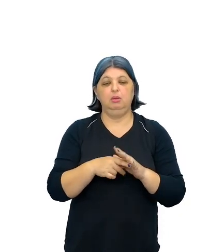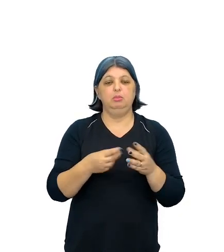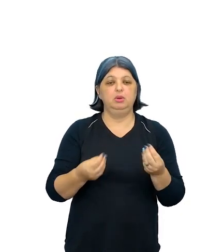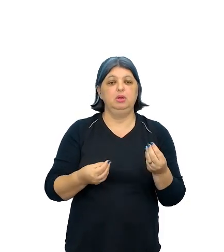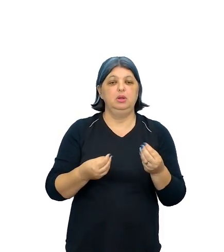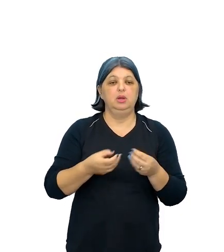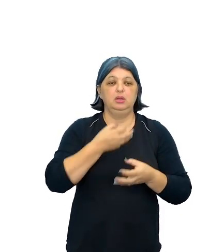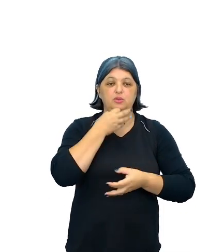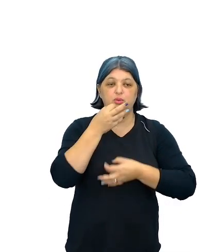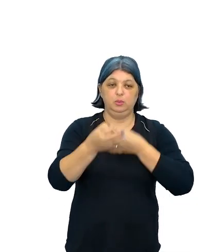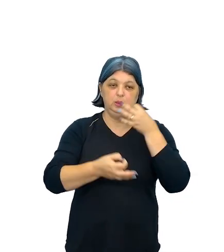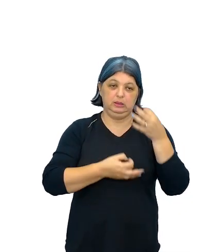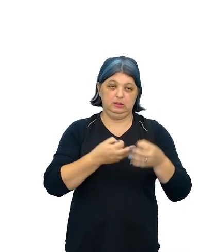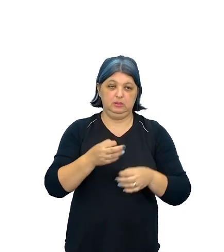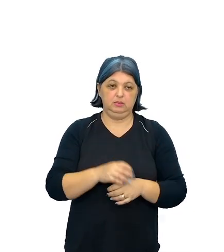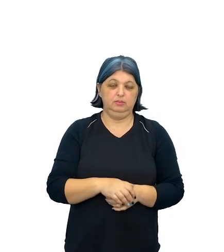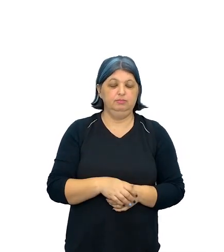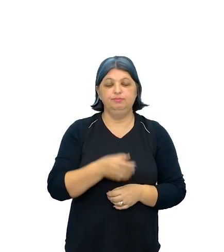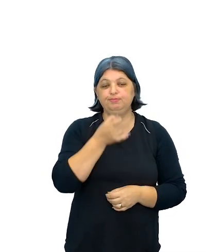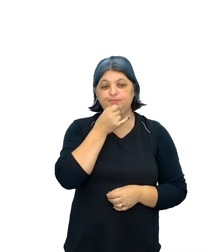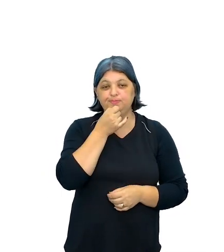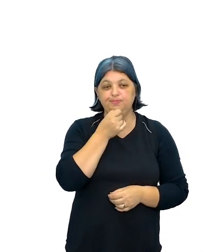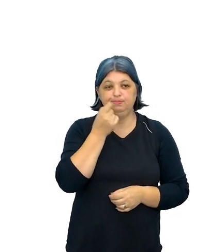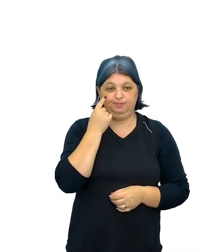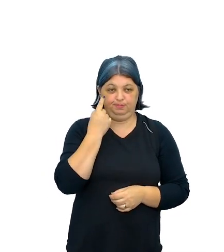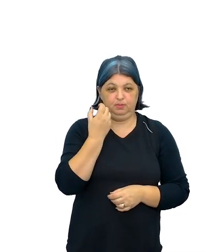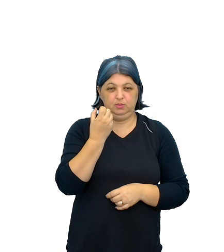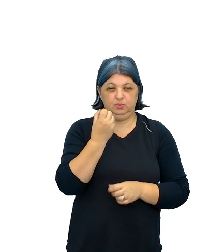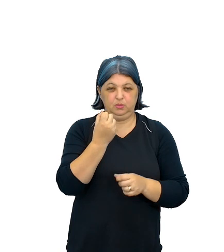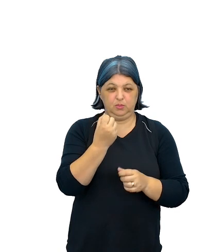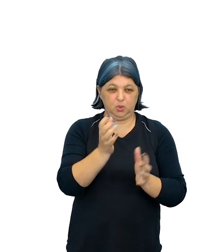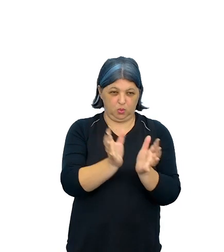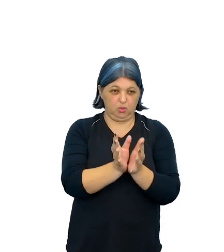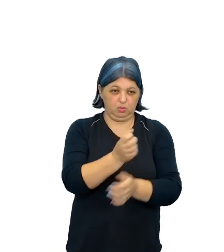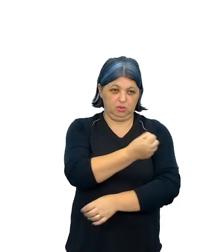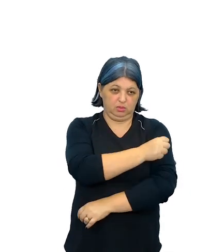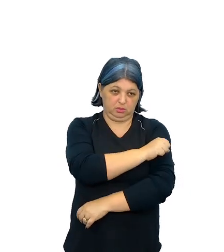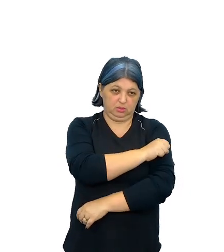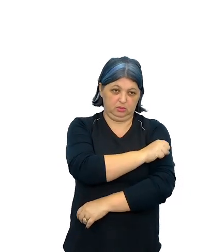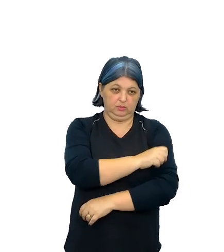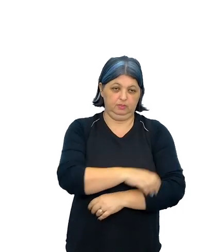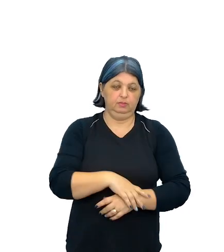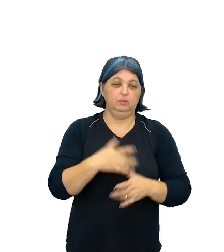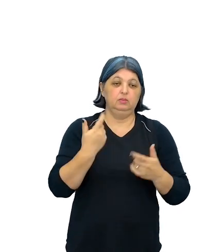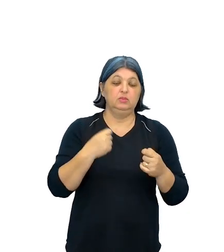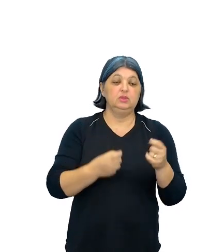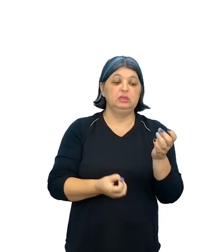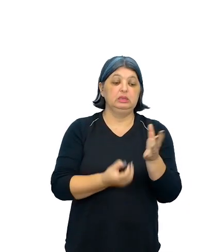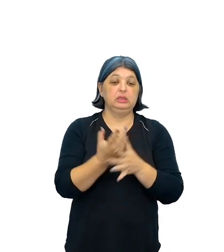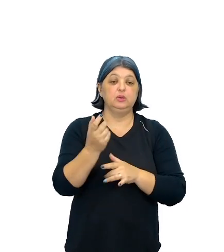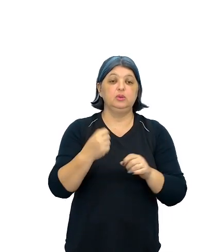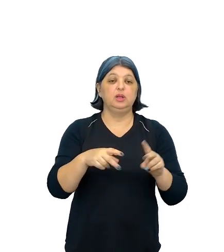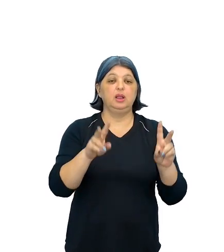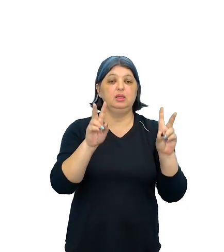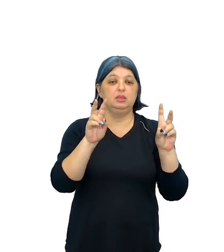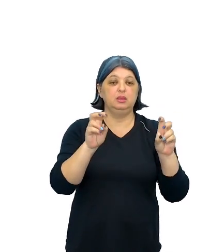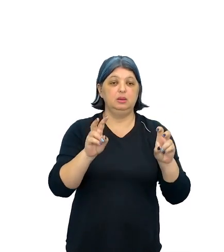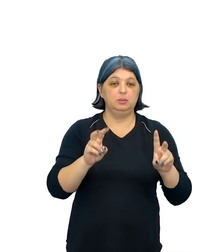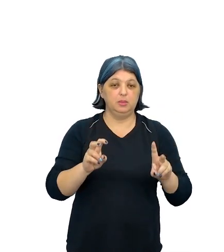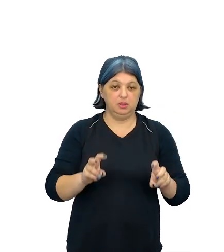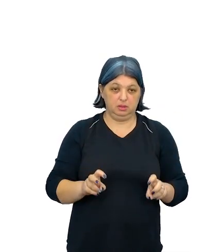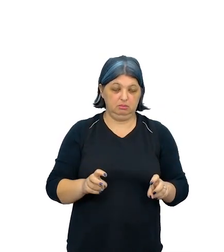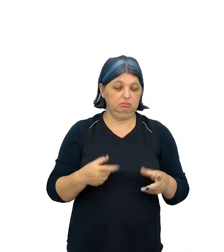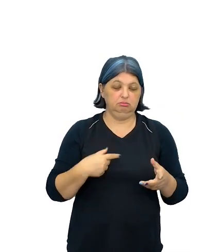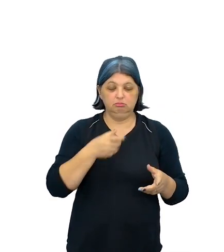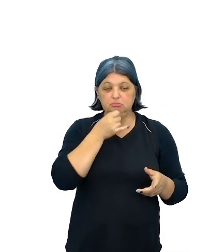e argumentação. Então, neste caso aqui do 8º ano, eles vão ter que elaborar títulos.